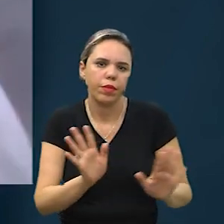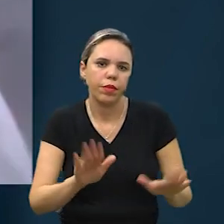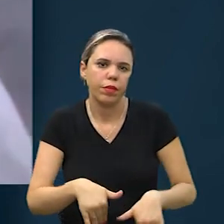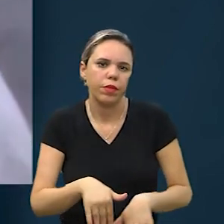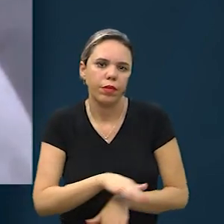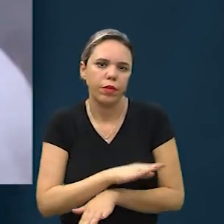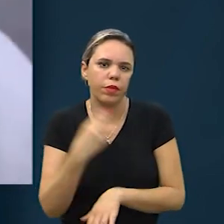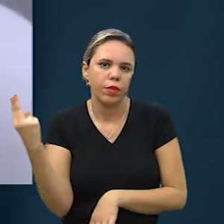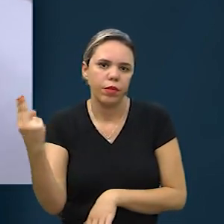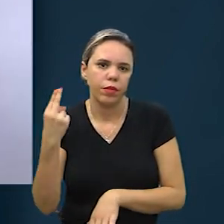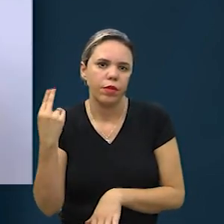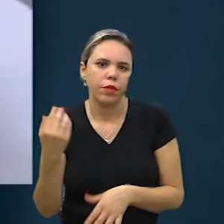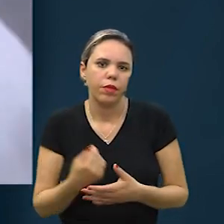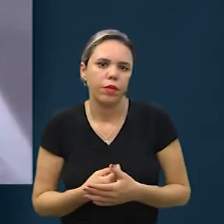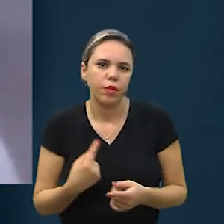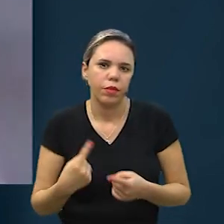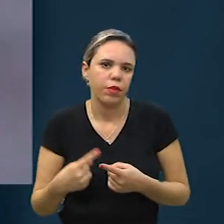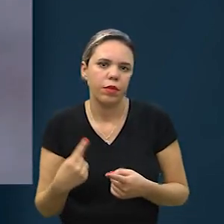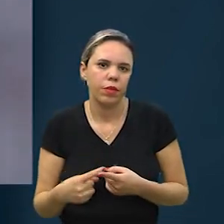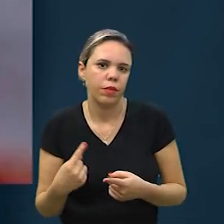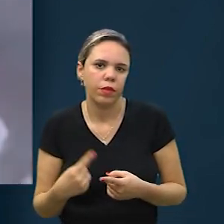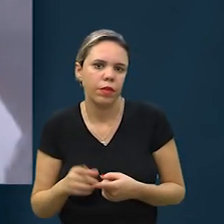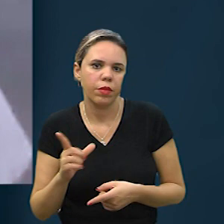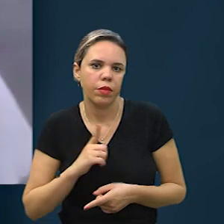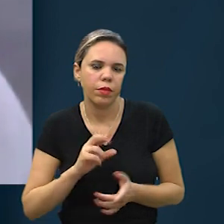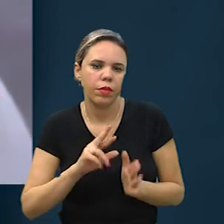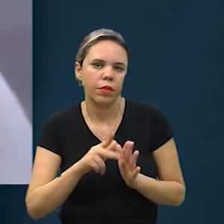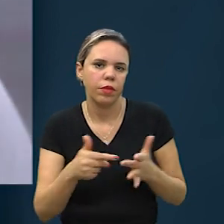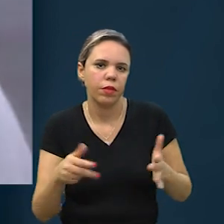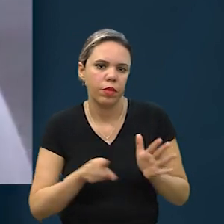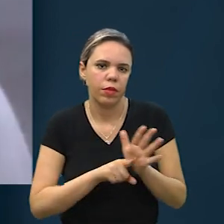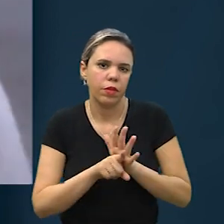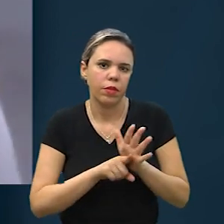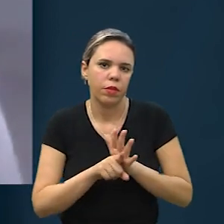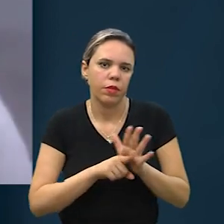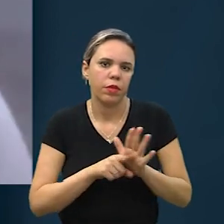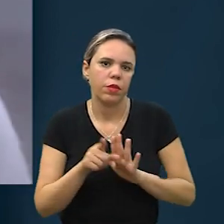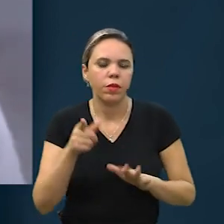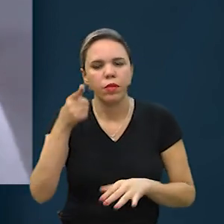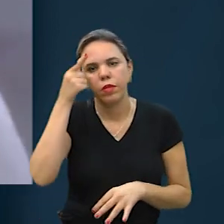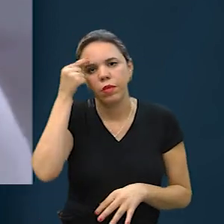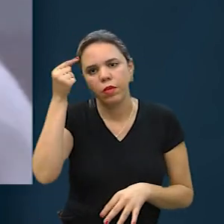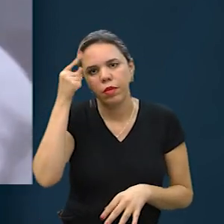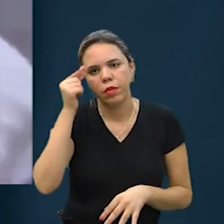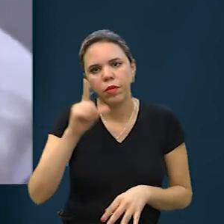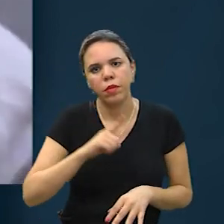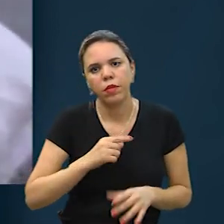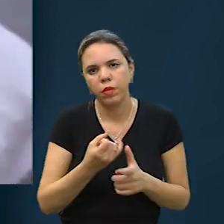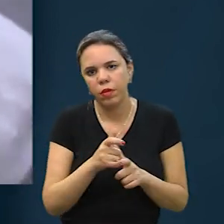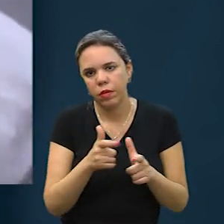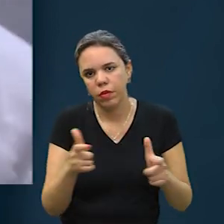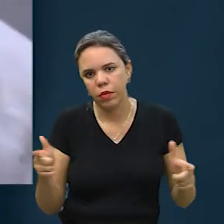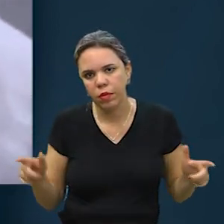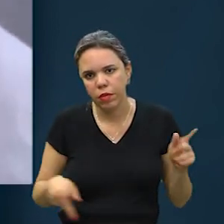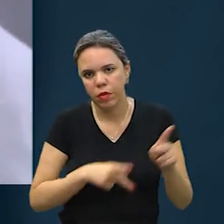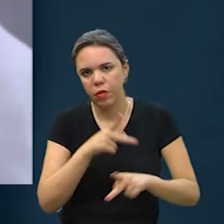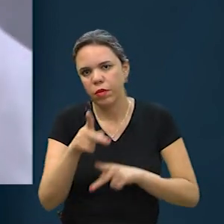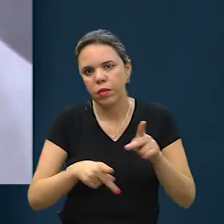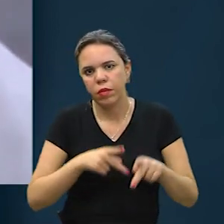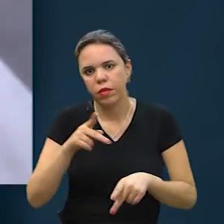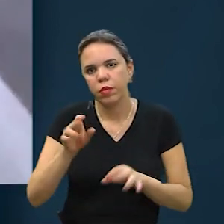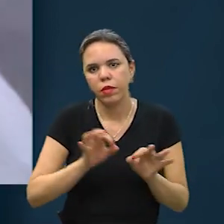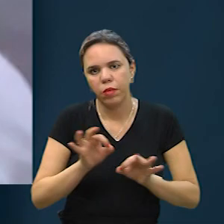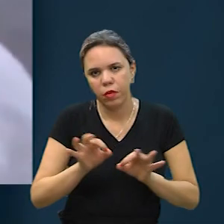já caiu por terra. Por quê? Porque já existem várias pesquisas acadêmicas dizendo que há um volume enorme de